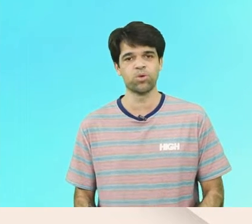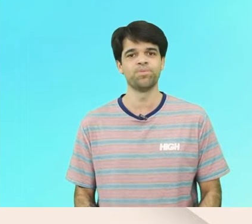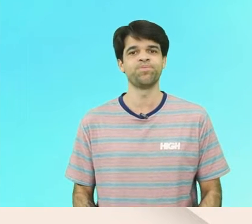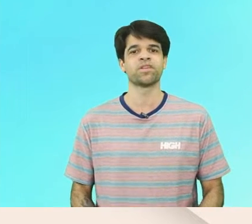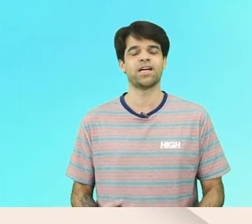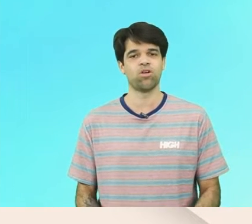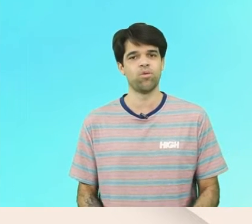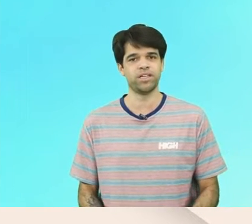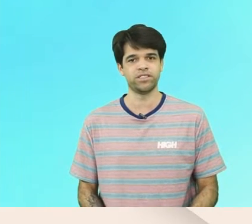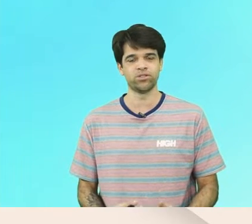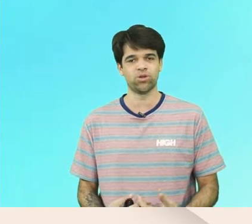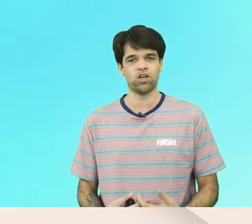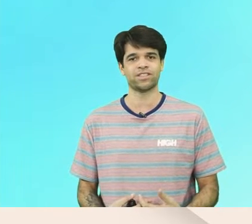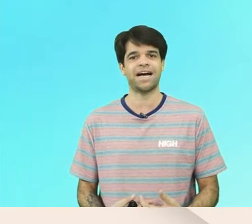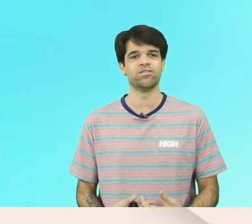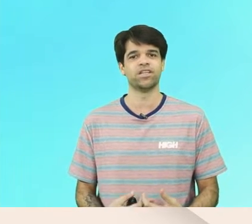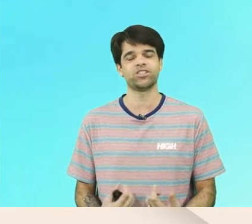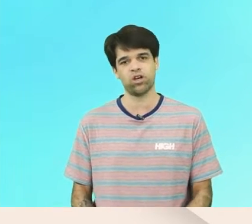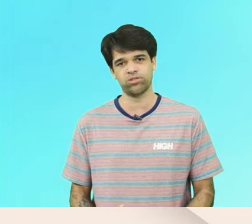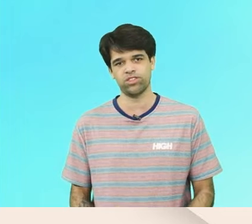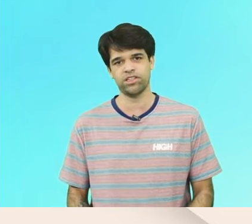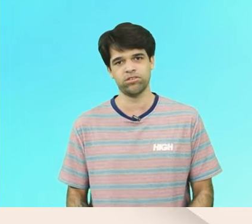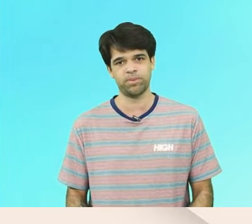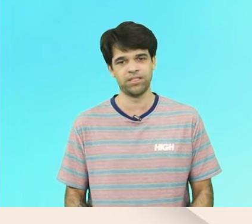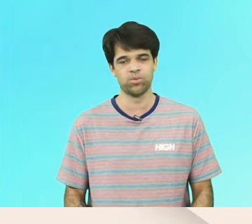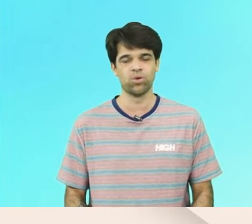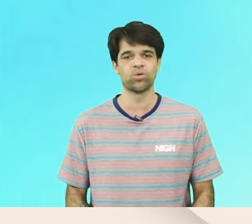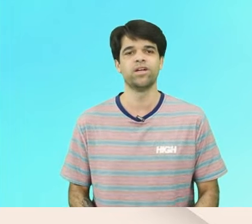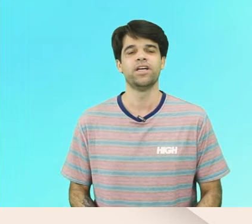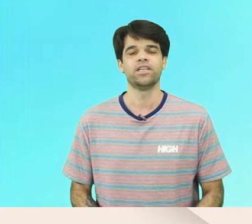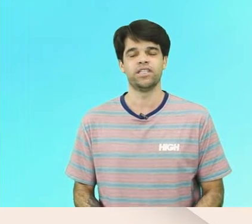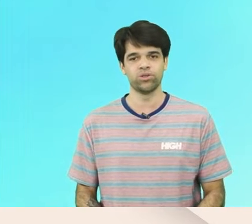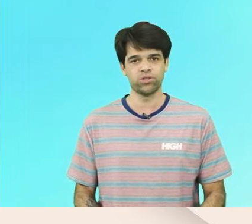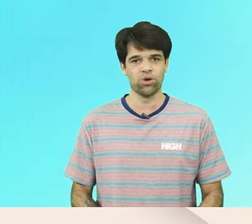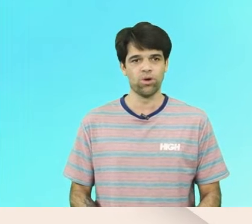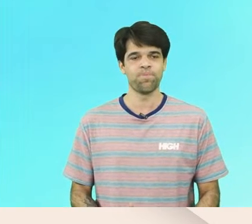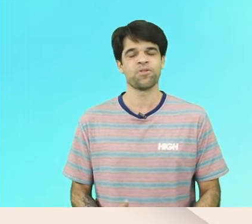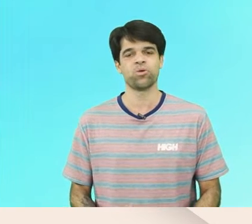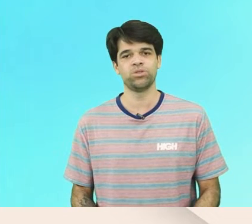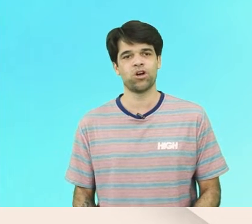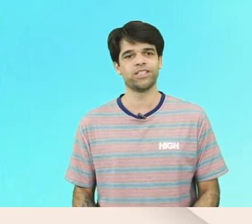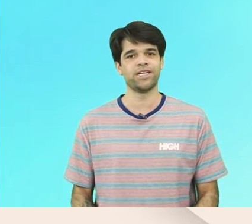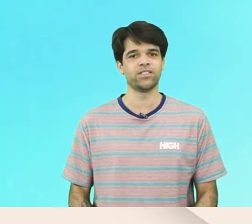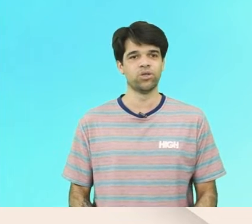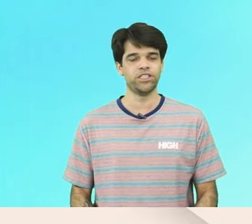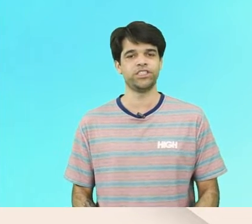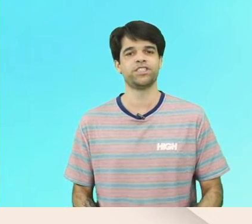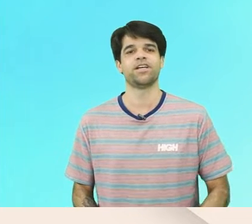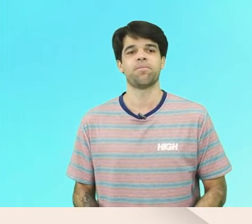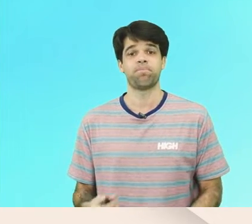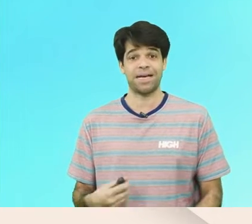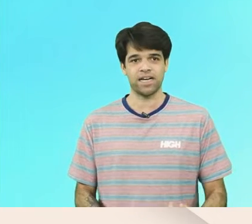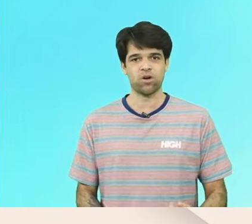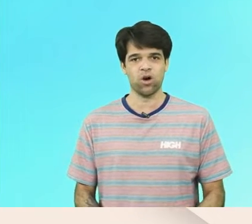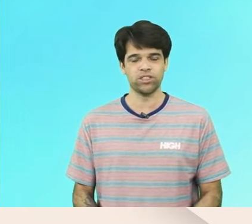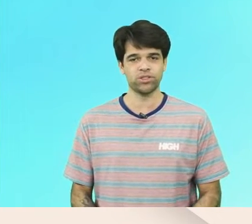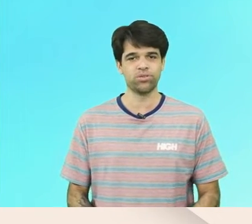de Pernambuco. Atualmente eu sou lotado na Escola Judicial de Pernambuco e eu sou um dos